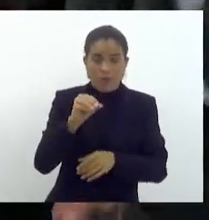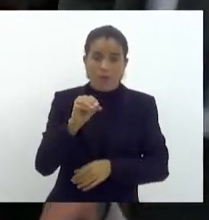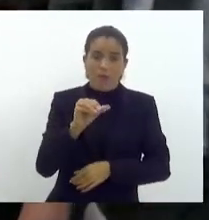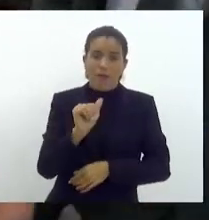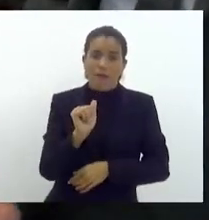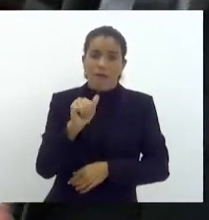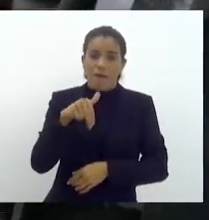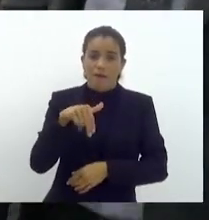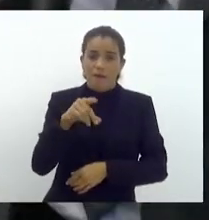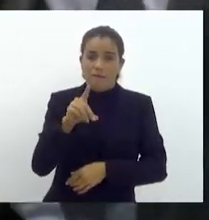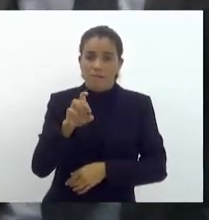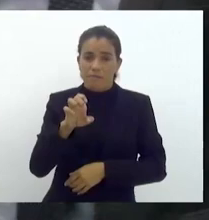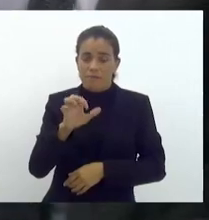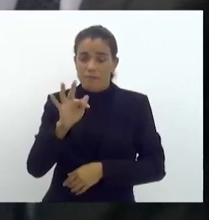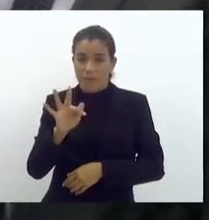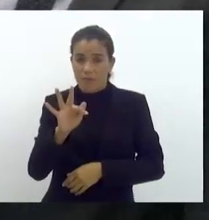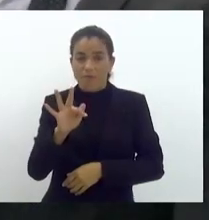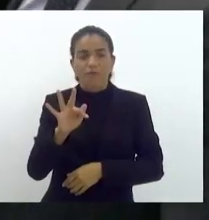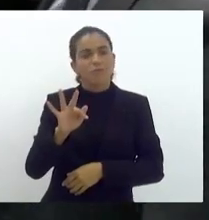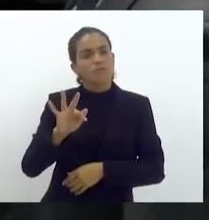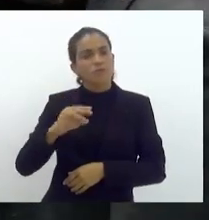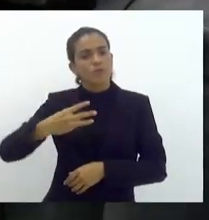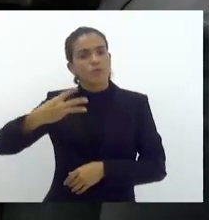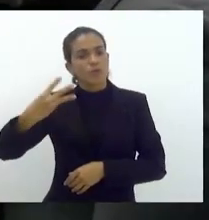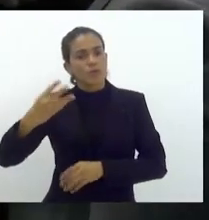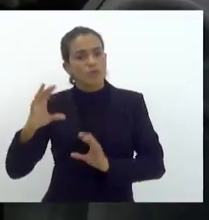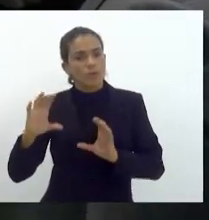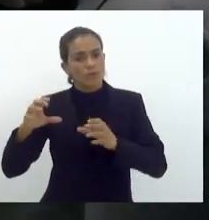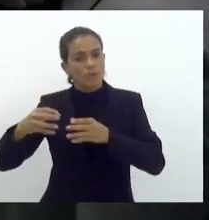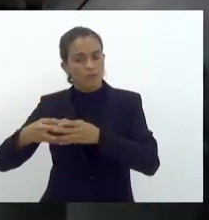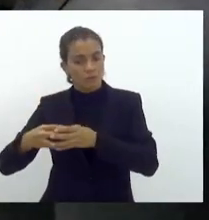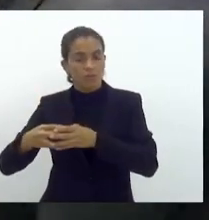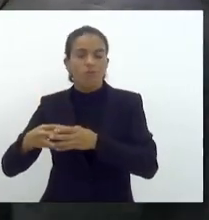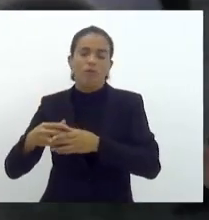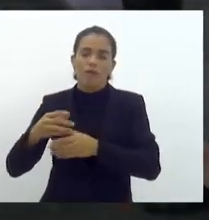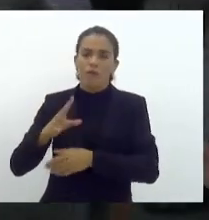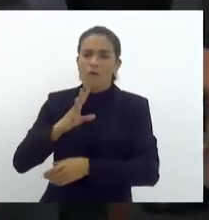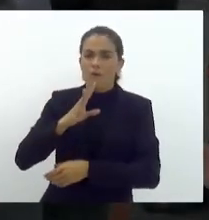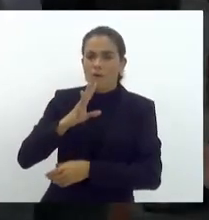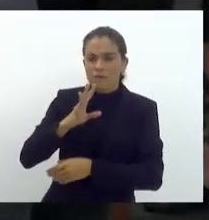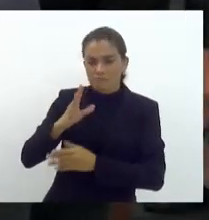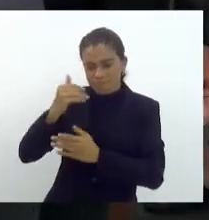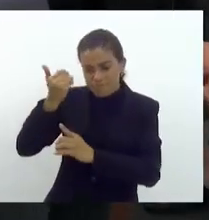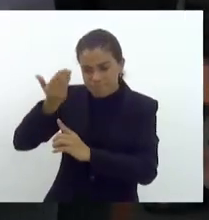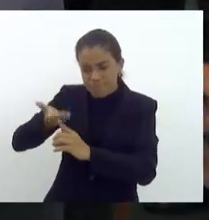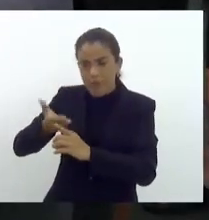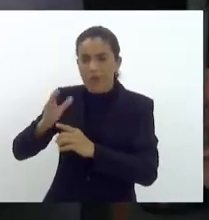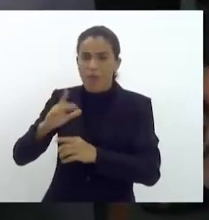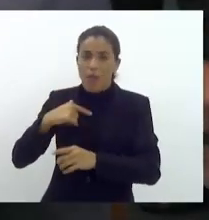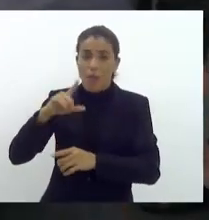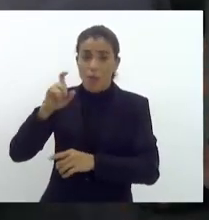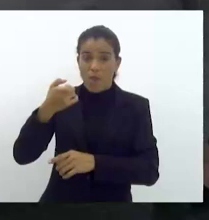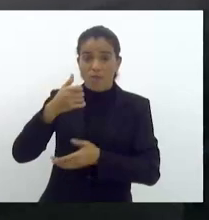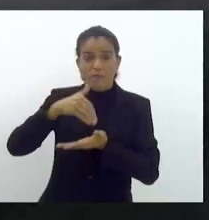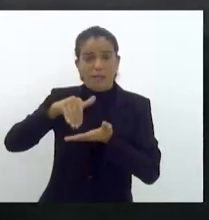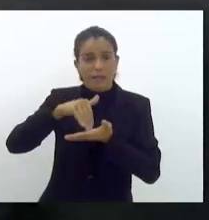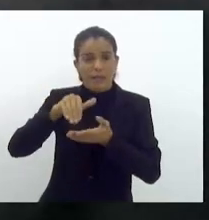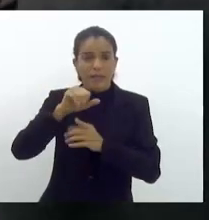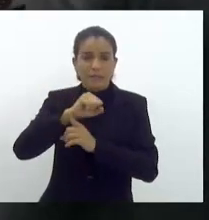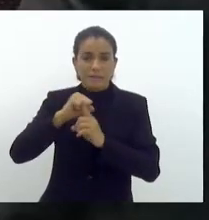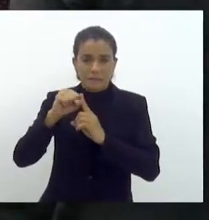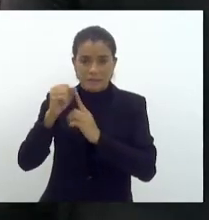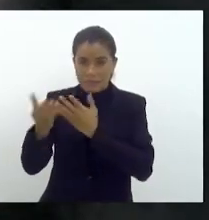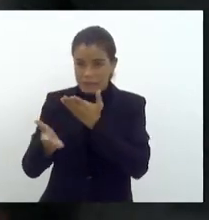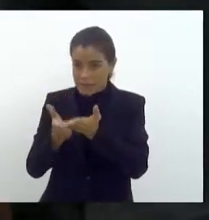de outras instituições do terceiro setor reconhecendo é o trabalho de todos eu fui secretária de assistente social Todo mundo sabe